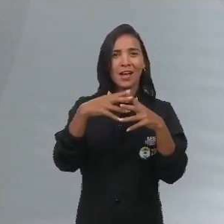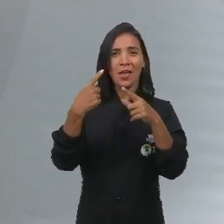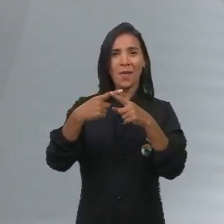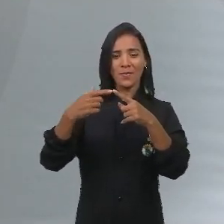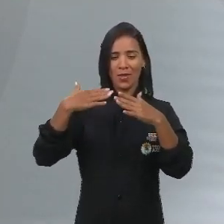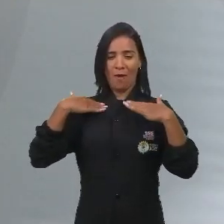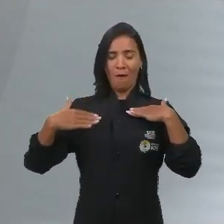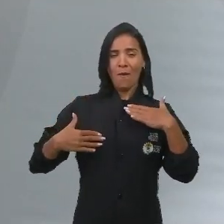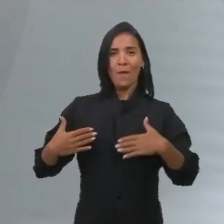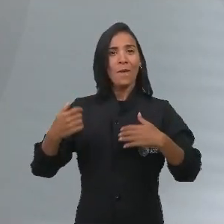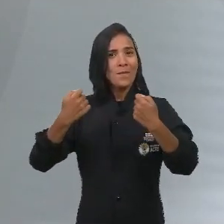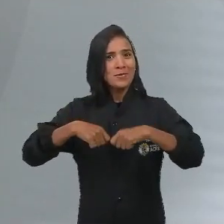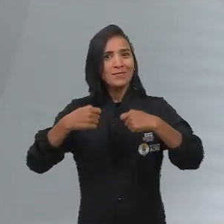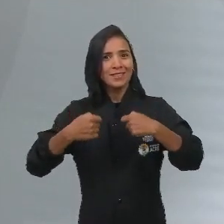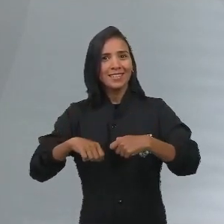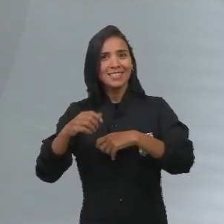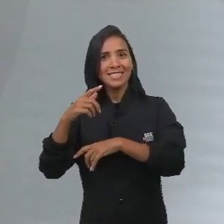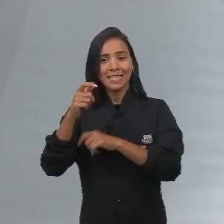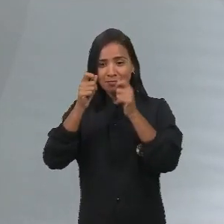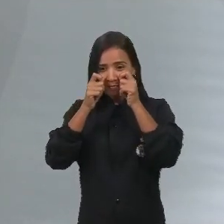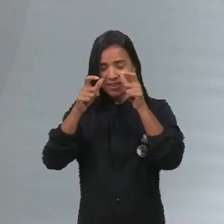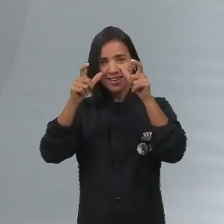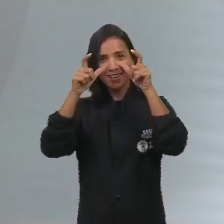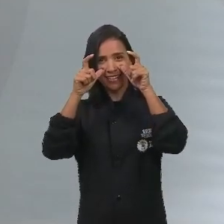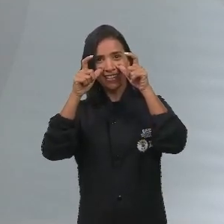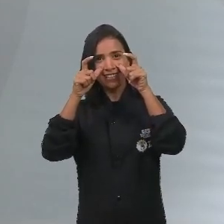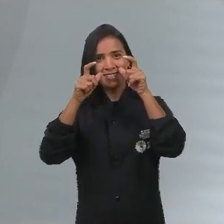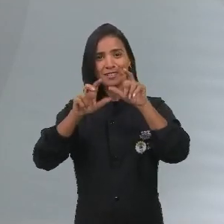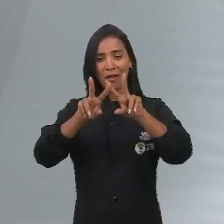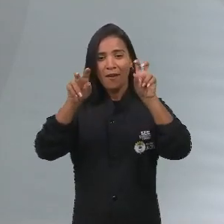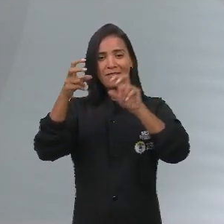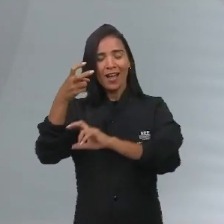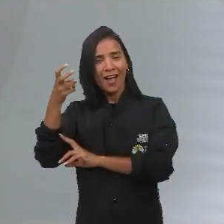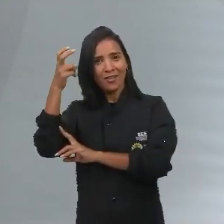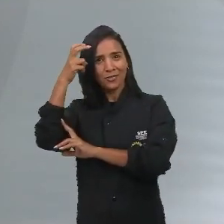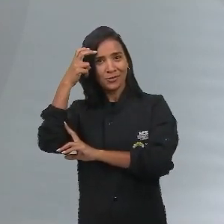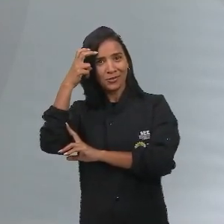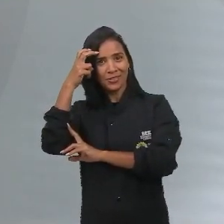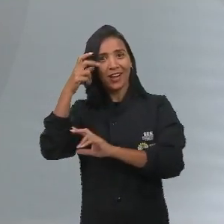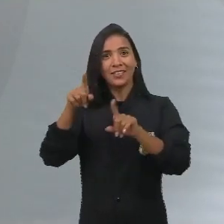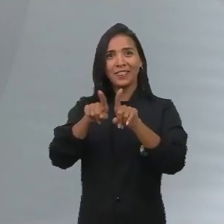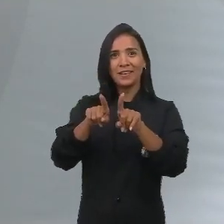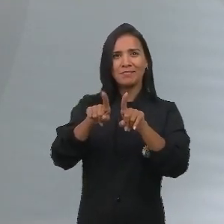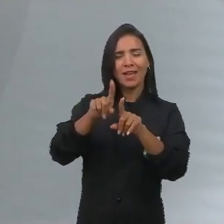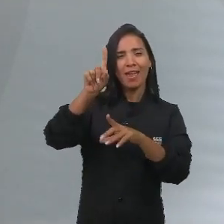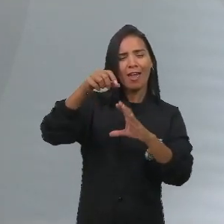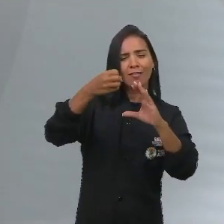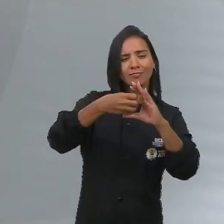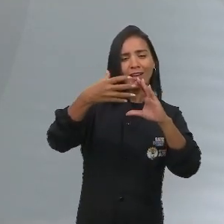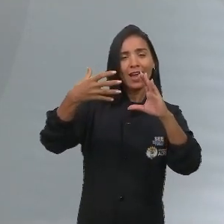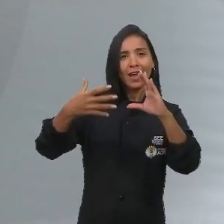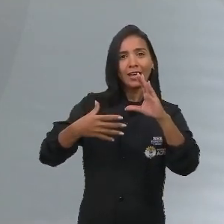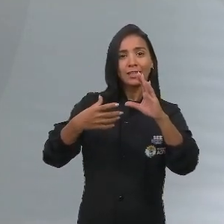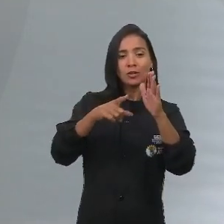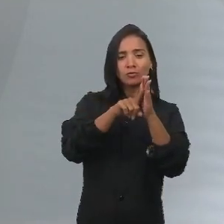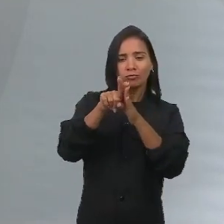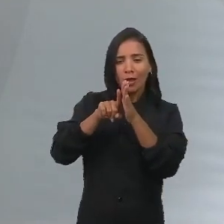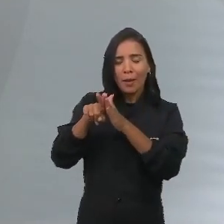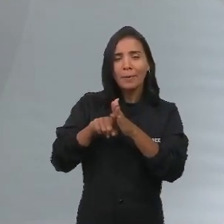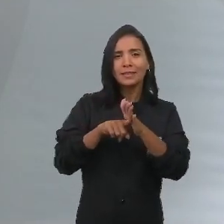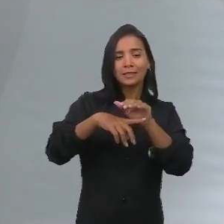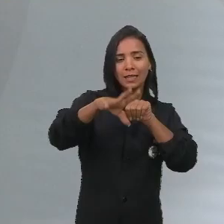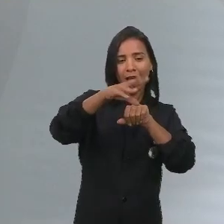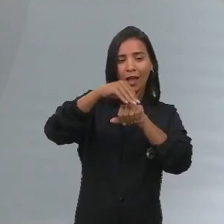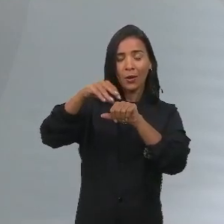abordando a questão corporal a questão então cultural é o aspecto em que a gente vai abordar os conhecimentos